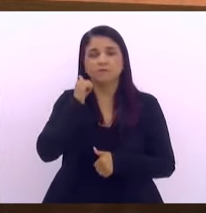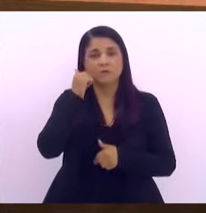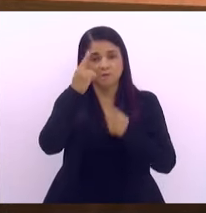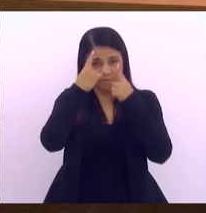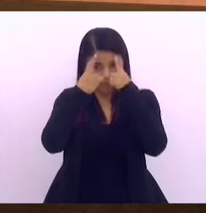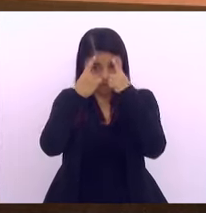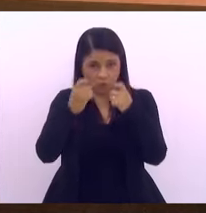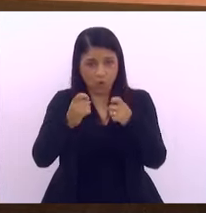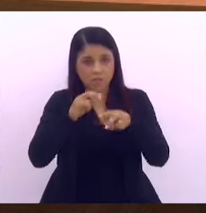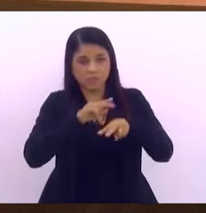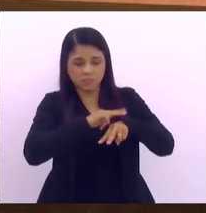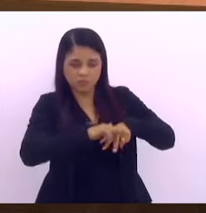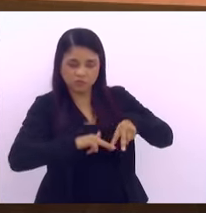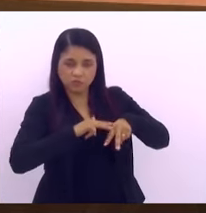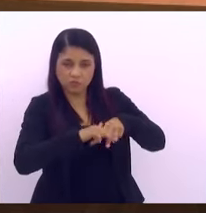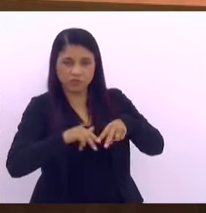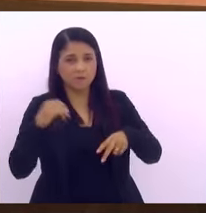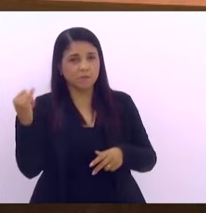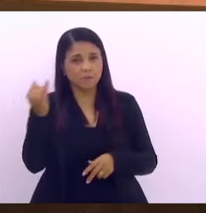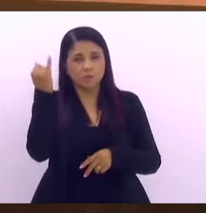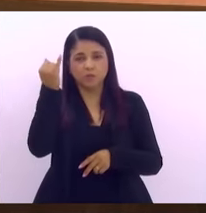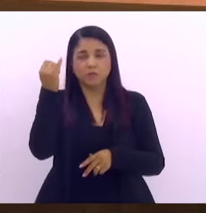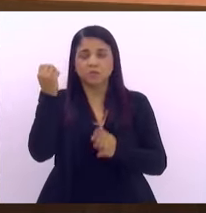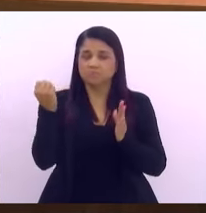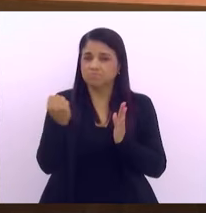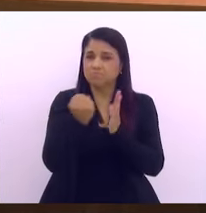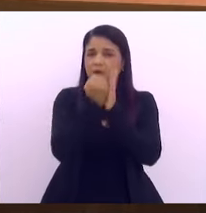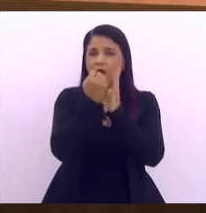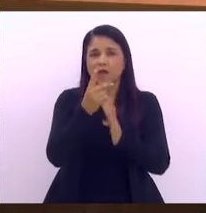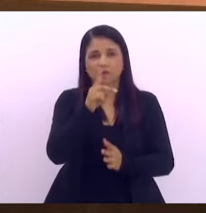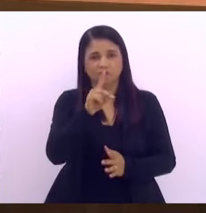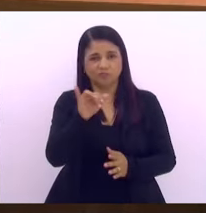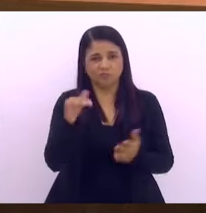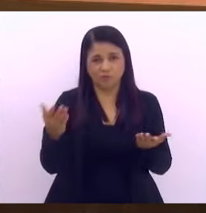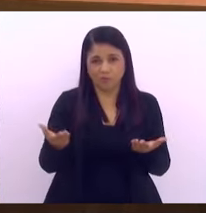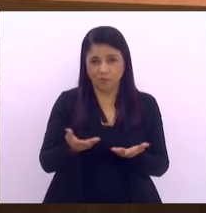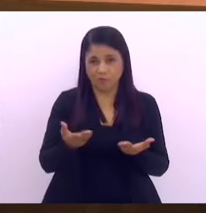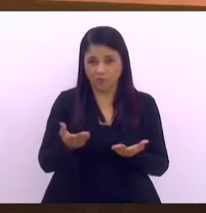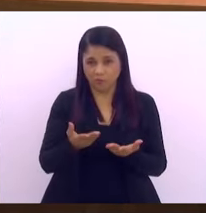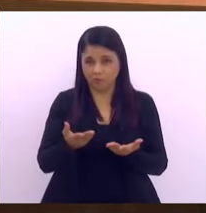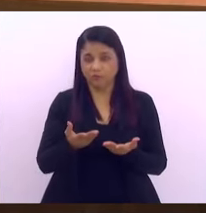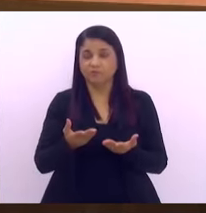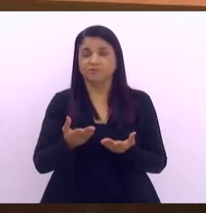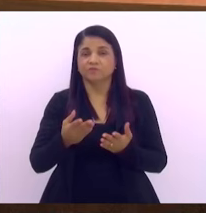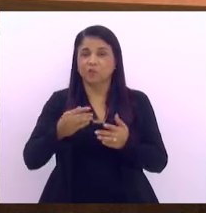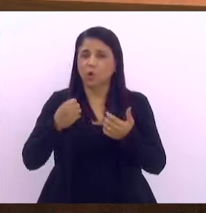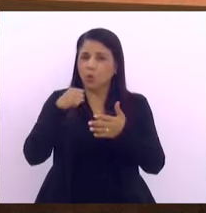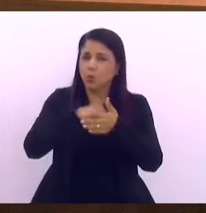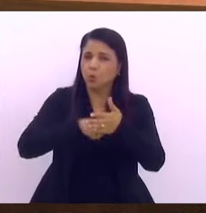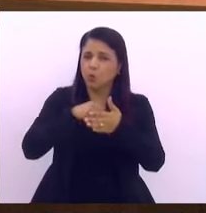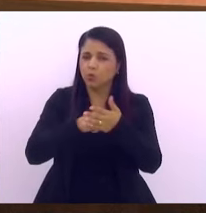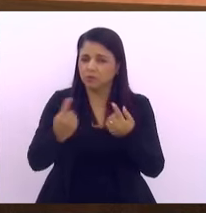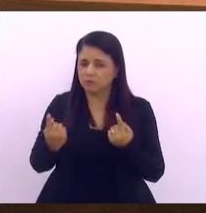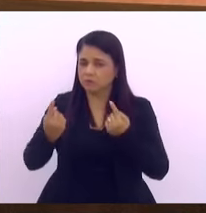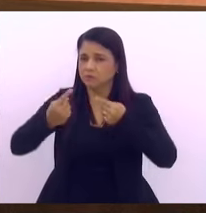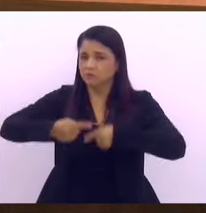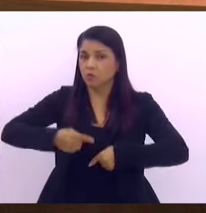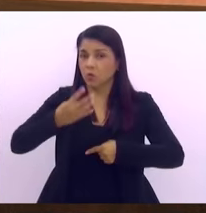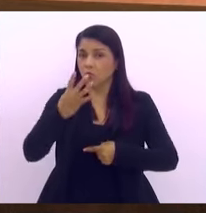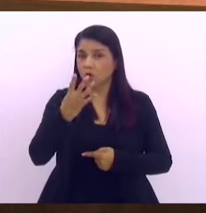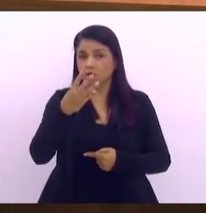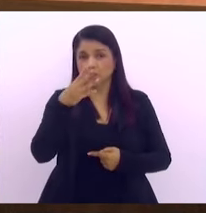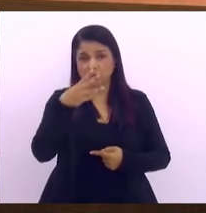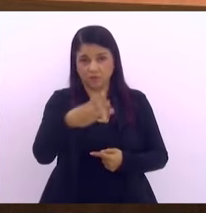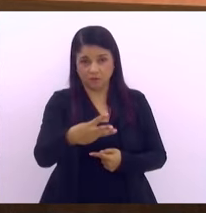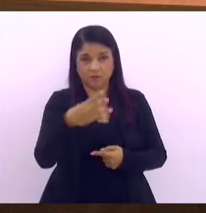Muito importante hoje relembrar essa data, também das lutas e dos desafios após 43 anos que